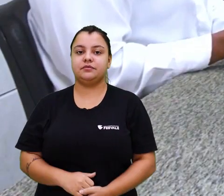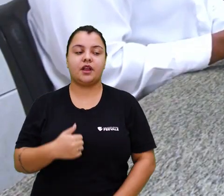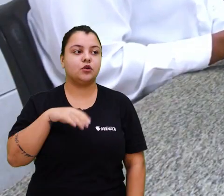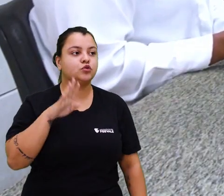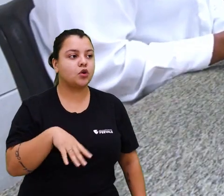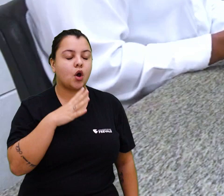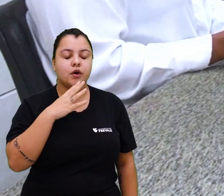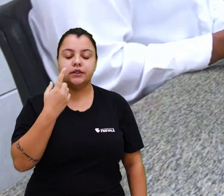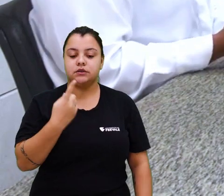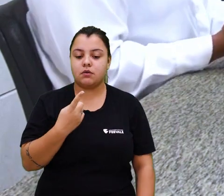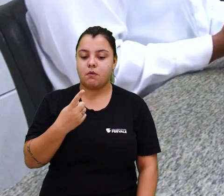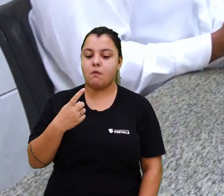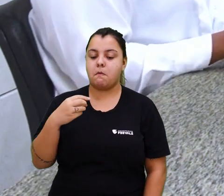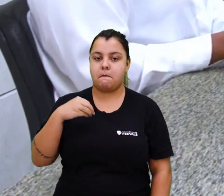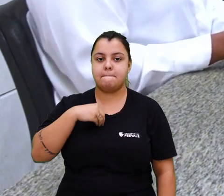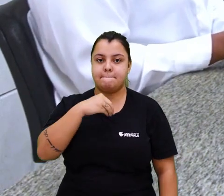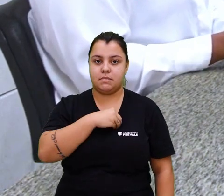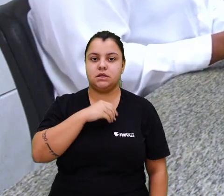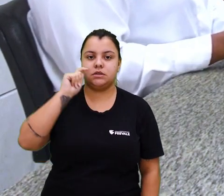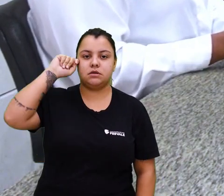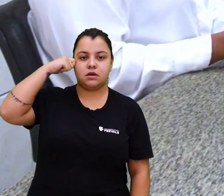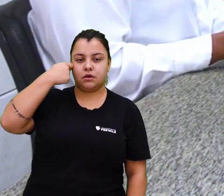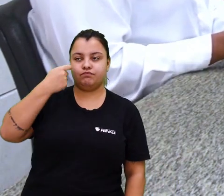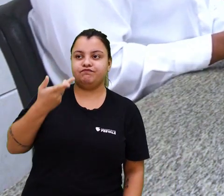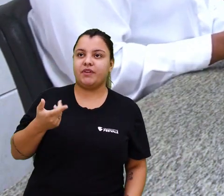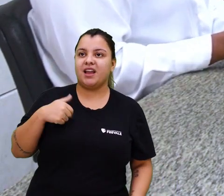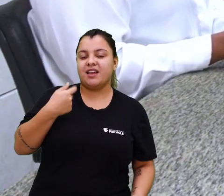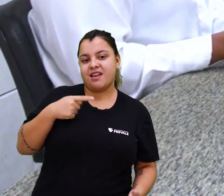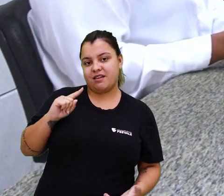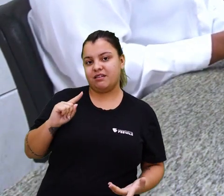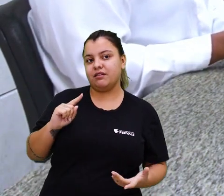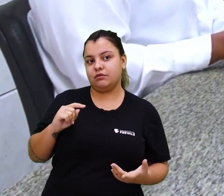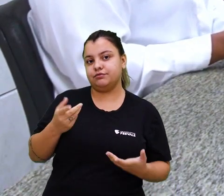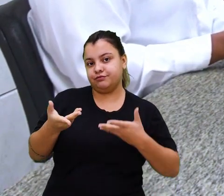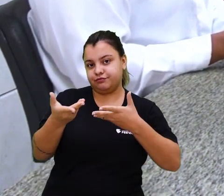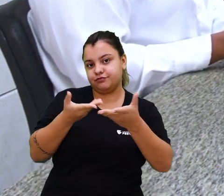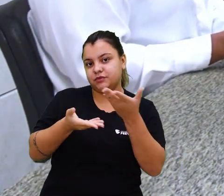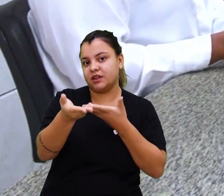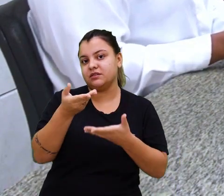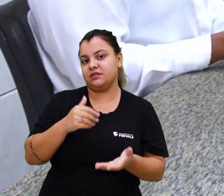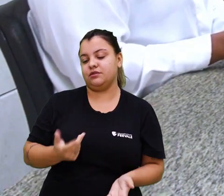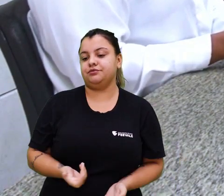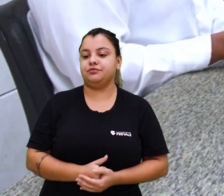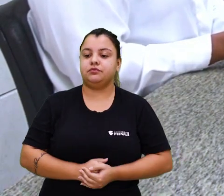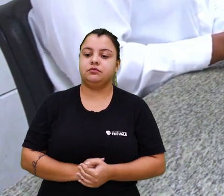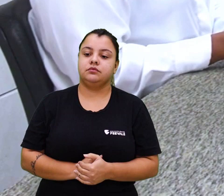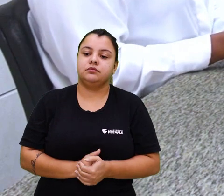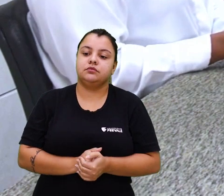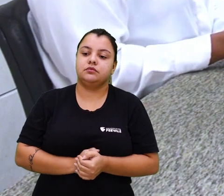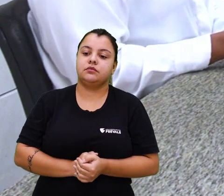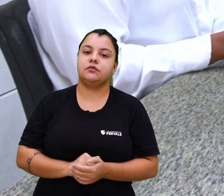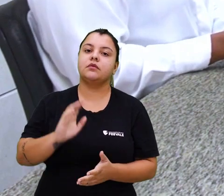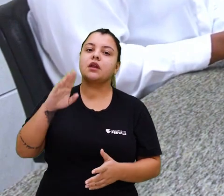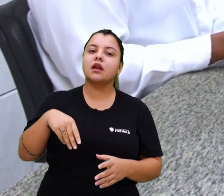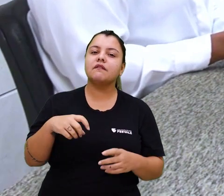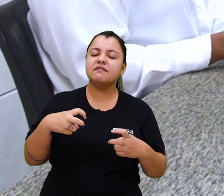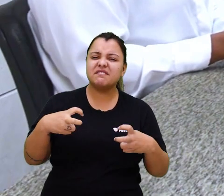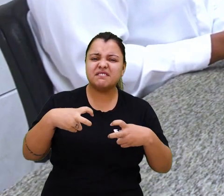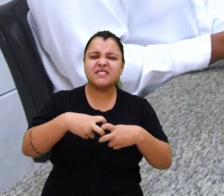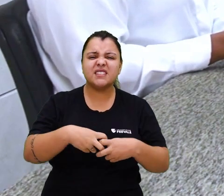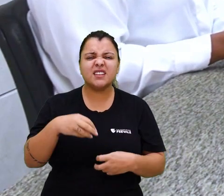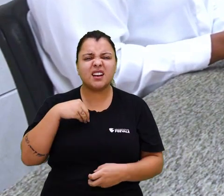médico negro até hoje olha aí ó que é assim que eu fui atendido né sim que mass e física